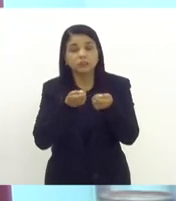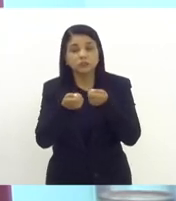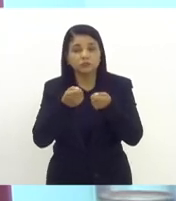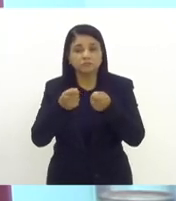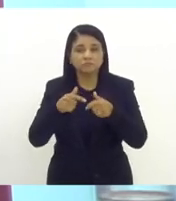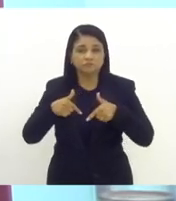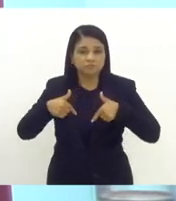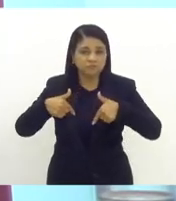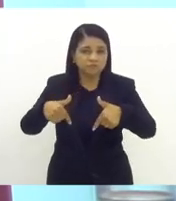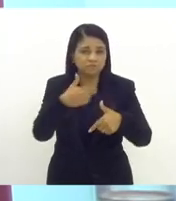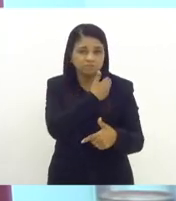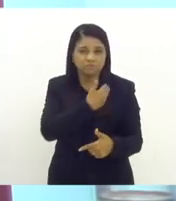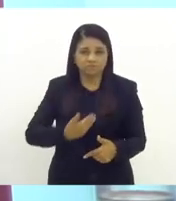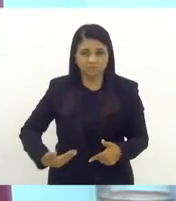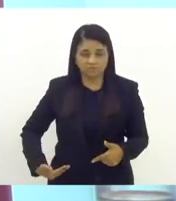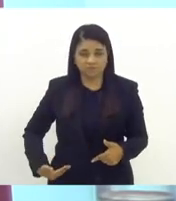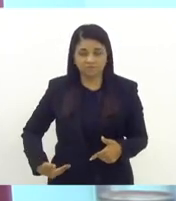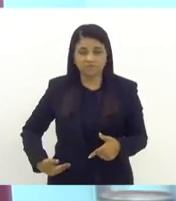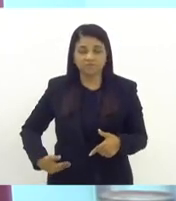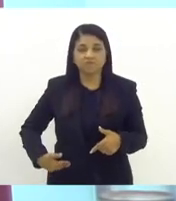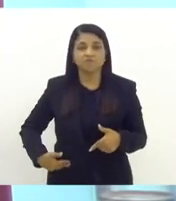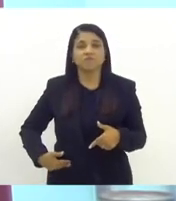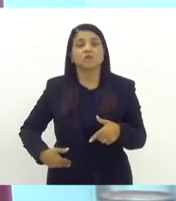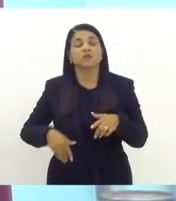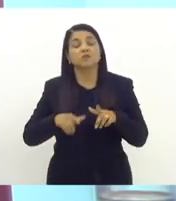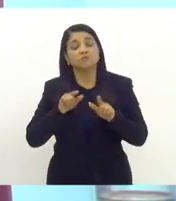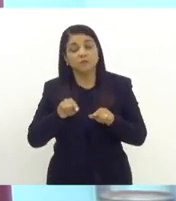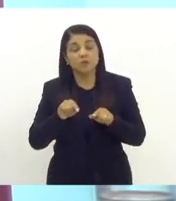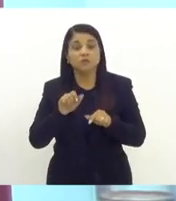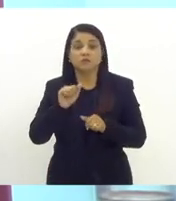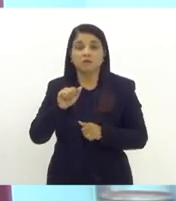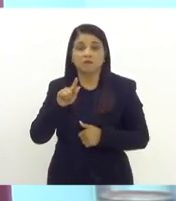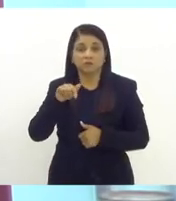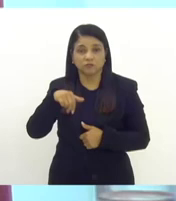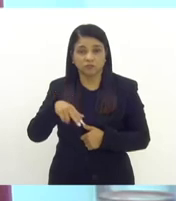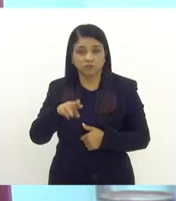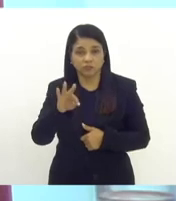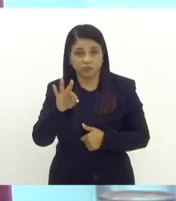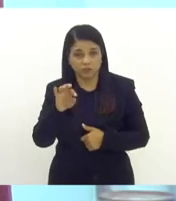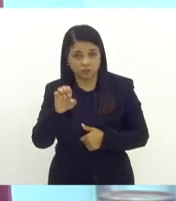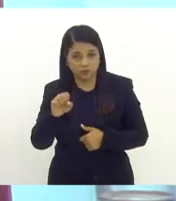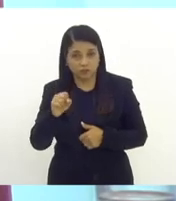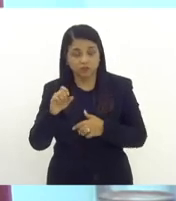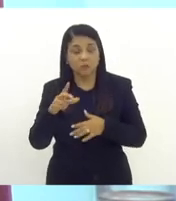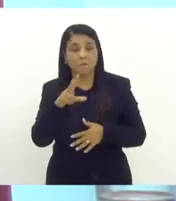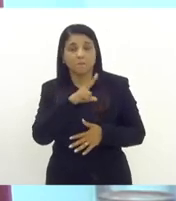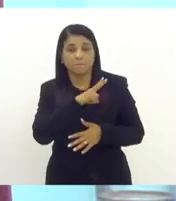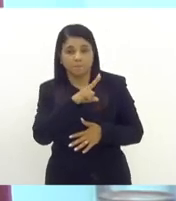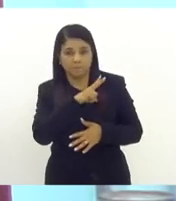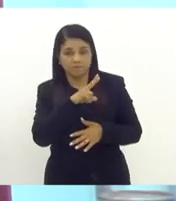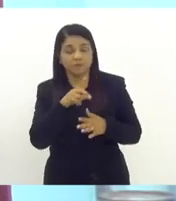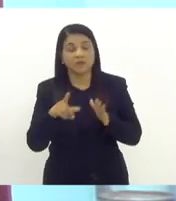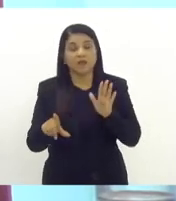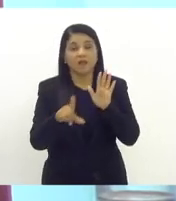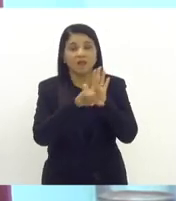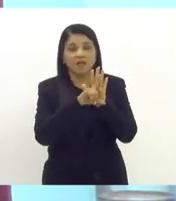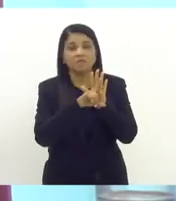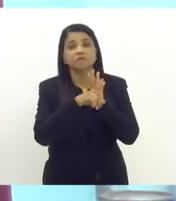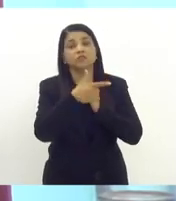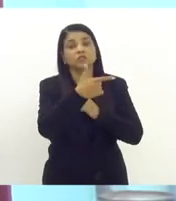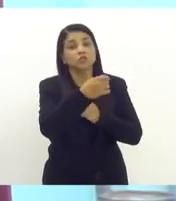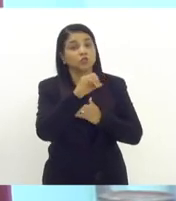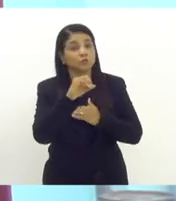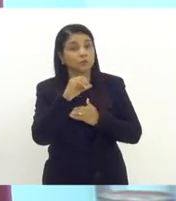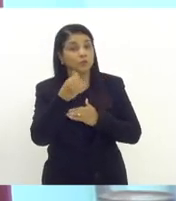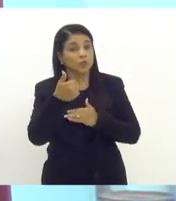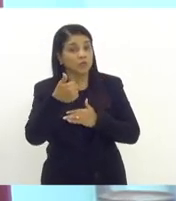que são prestados pelos agentes privados essa lei foi aprovada em 2014 e ficou 10 anos